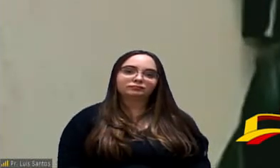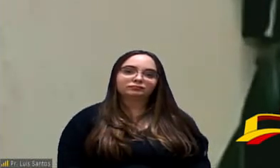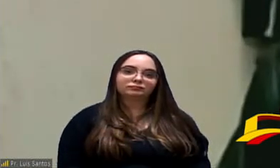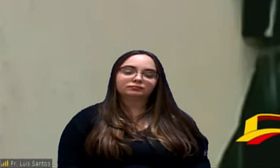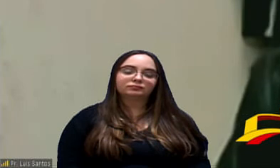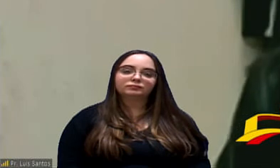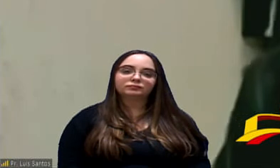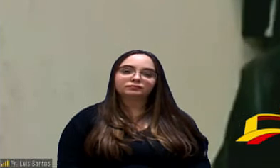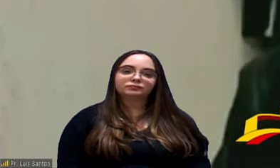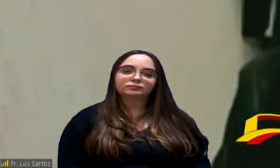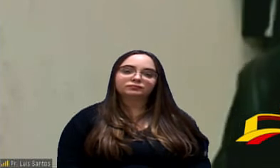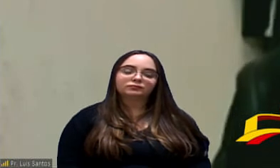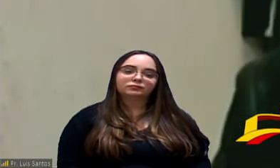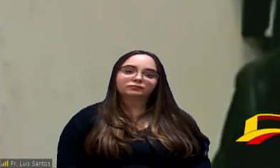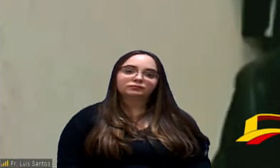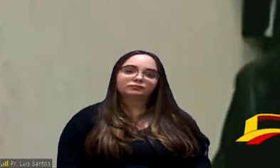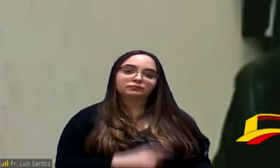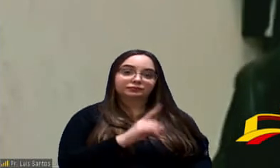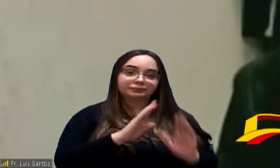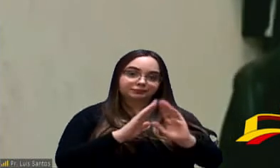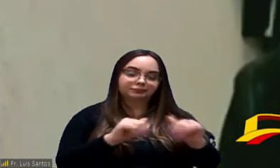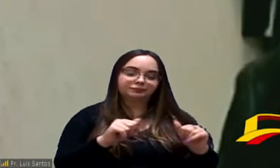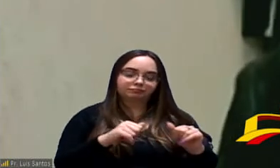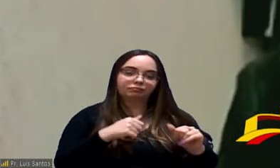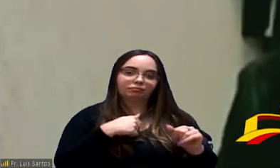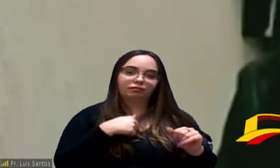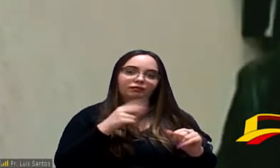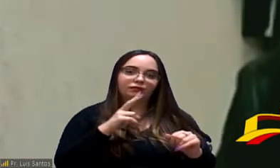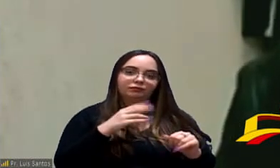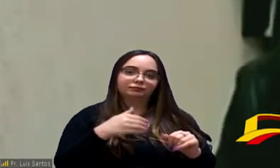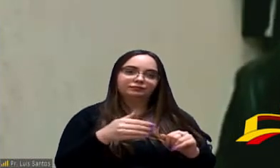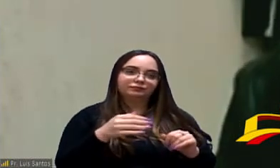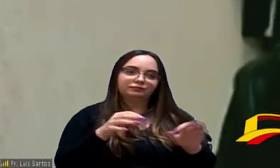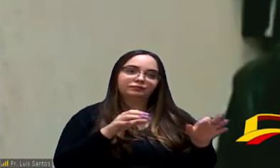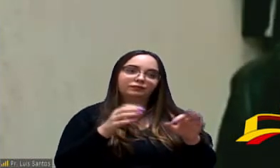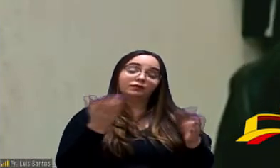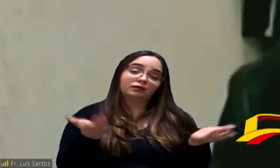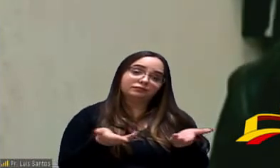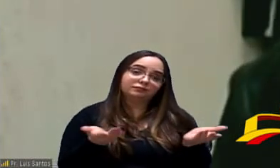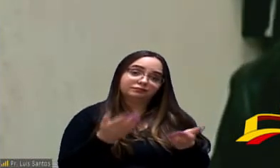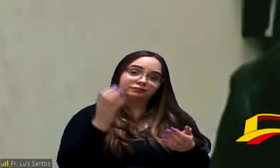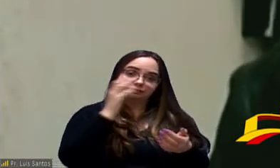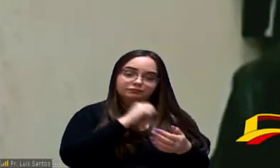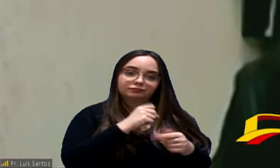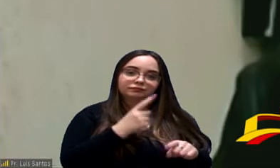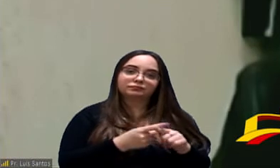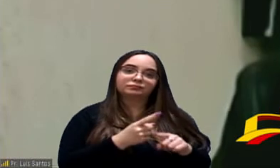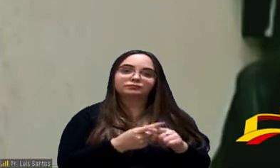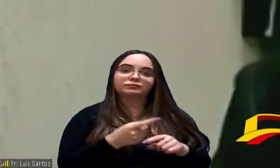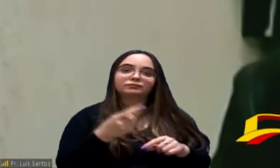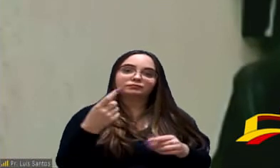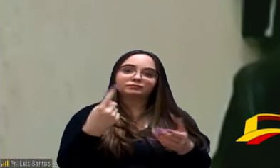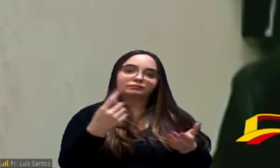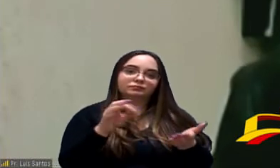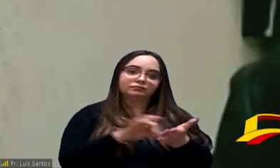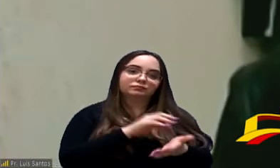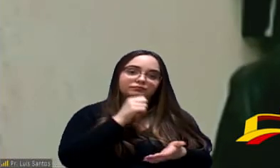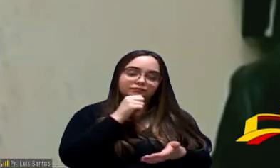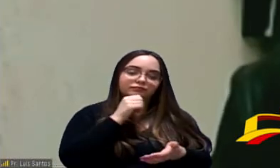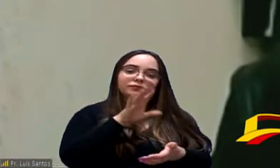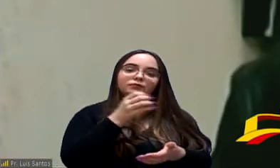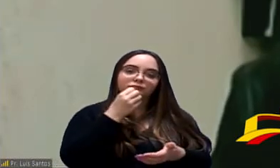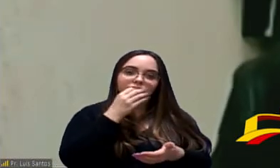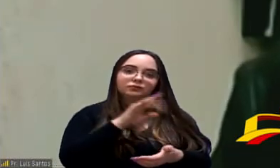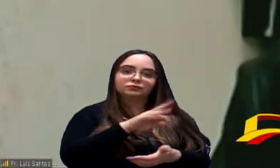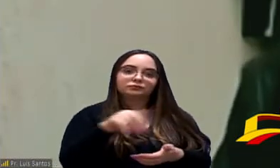eu atendendo o seu pedido, eu vou fazer, embora agora seria bem mais prático, que entraria sem nenhuma assinatura, mas é bom que os